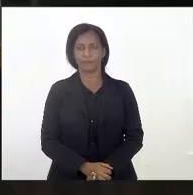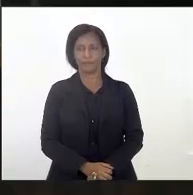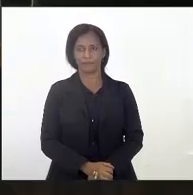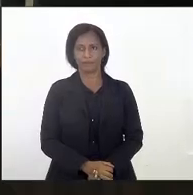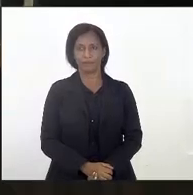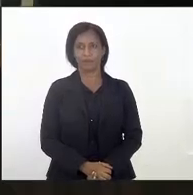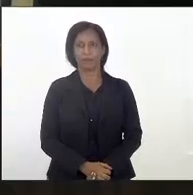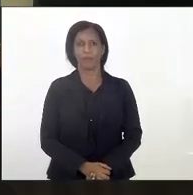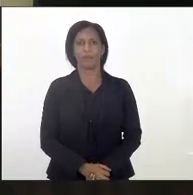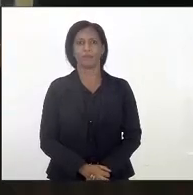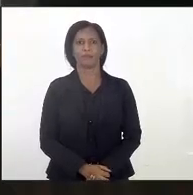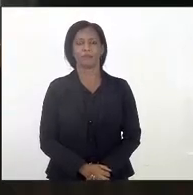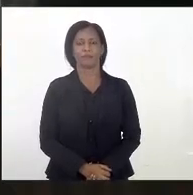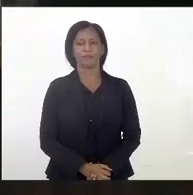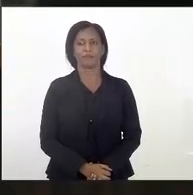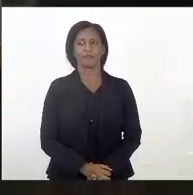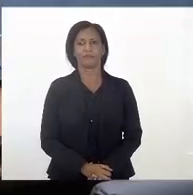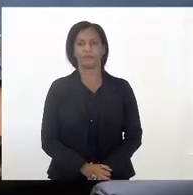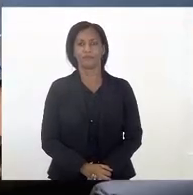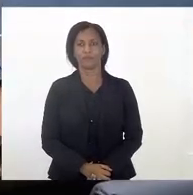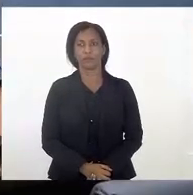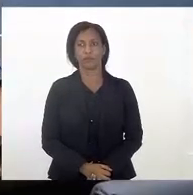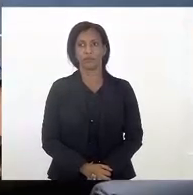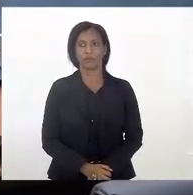Deputado a tia Ju Ju